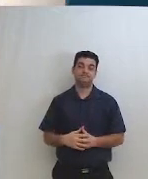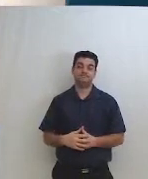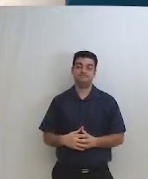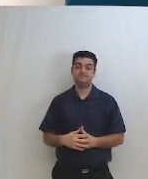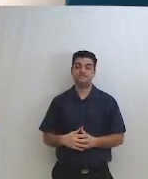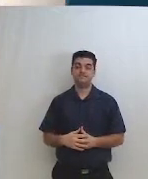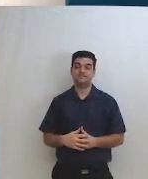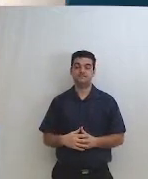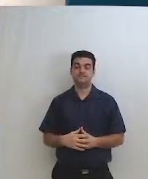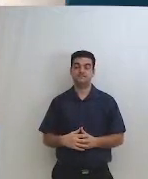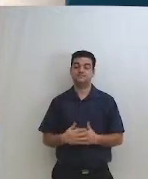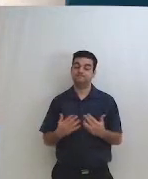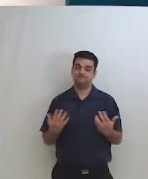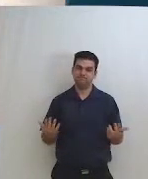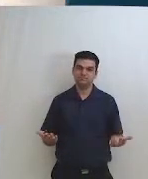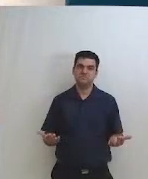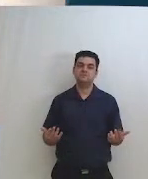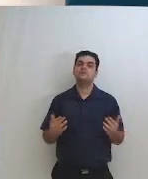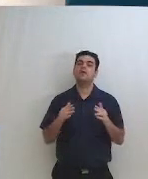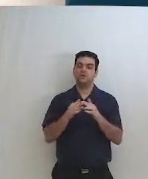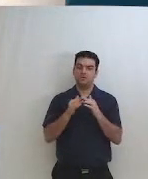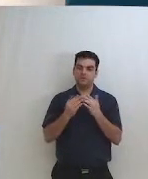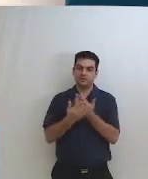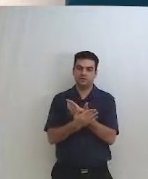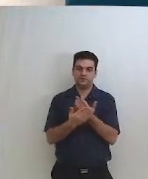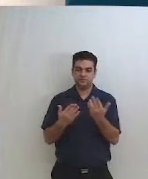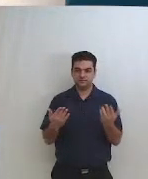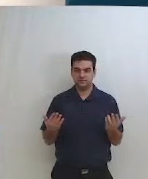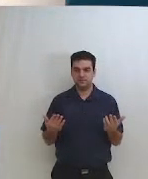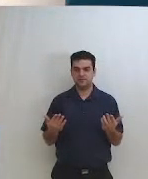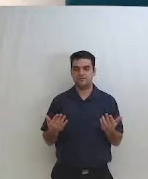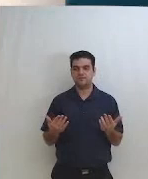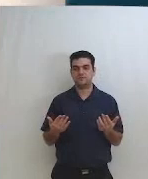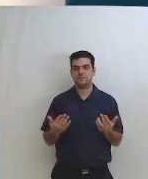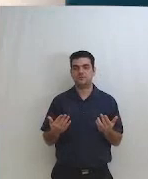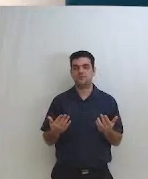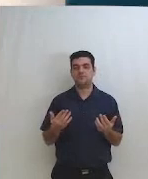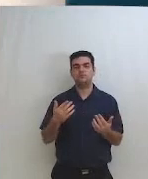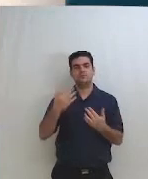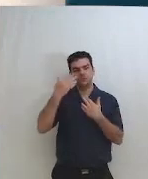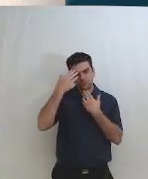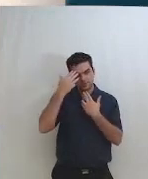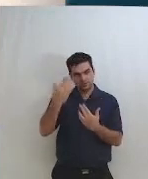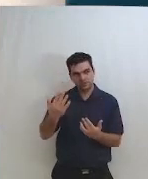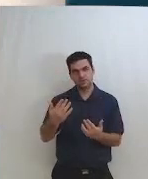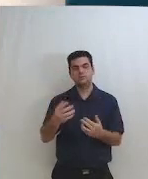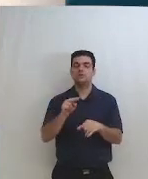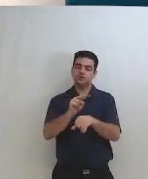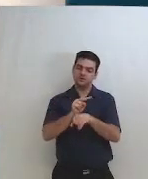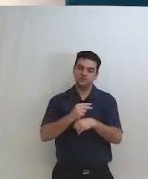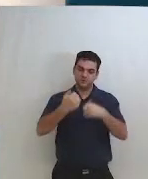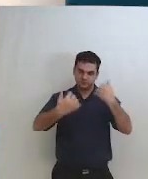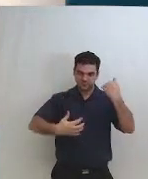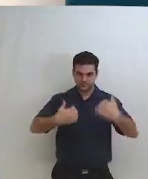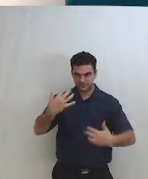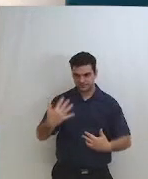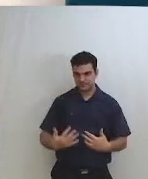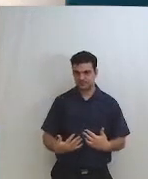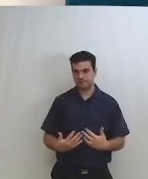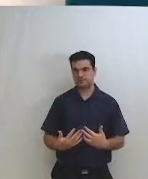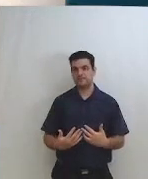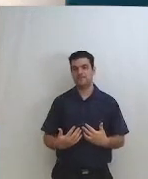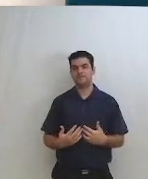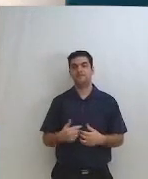Então, essas são as ponderações, essas são as insatisfações que a defesa traz perante esta egrégia